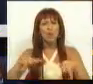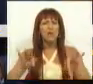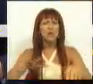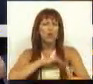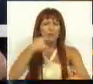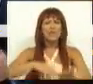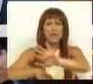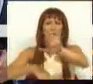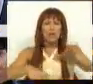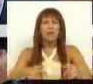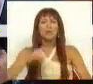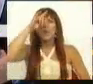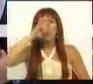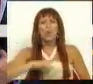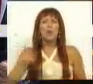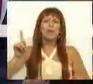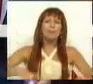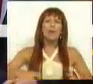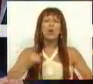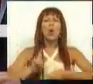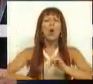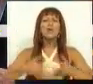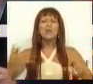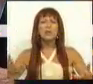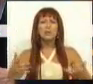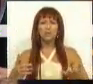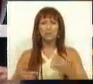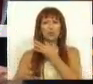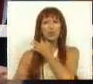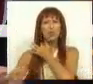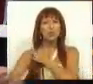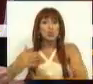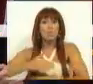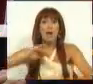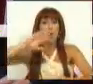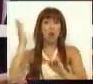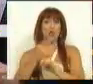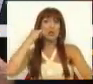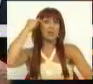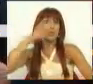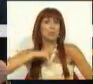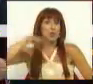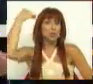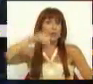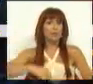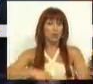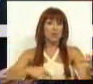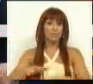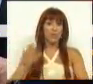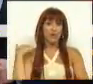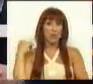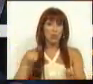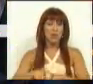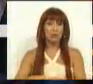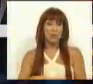Sr. Presidente, recordando também aquele que é um dos maiores penalistas portugueses, o professor Faria Costa, professor da Faculdade de Direito